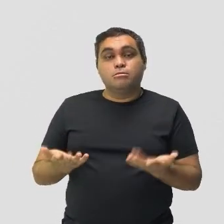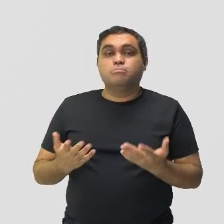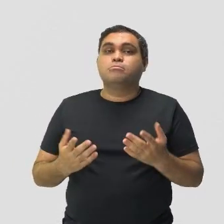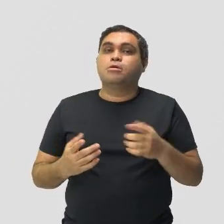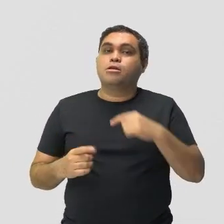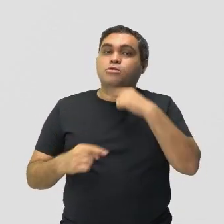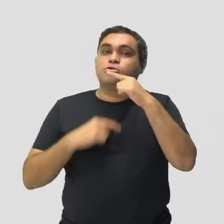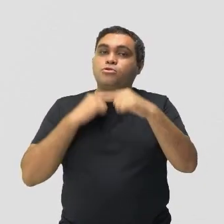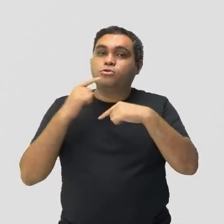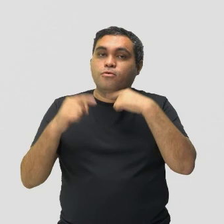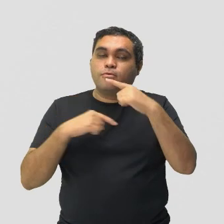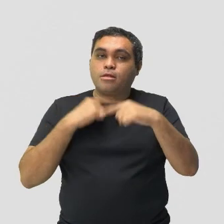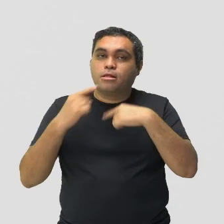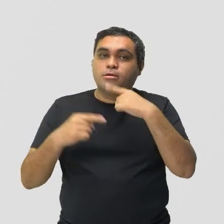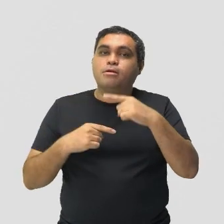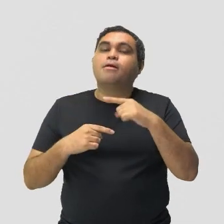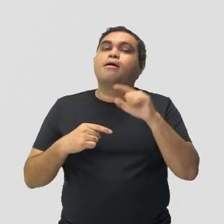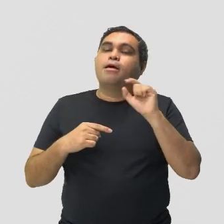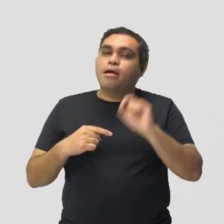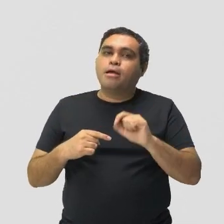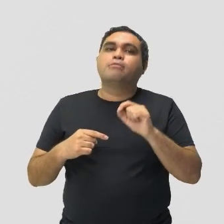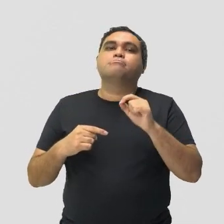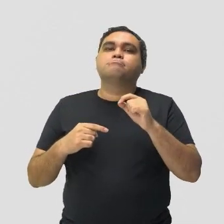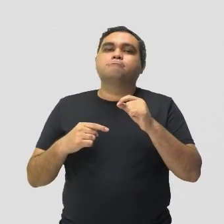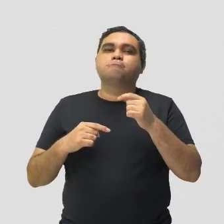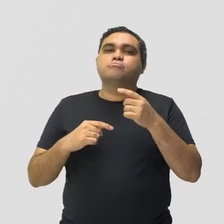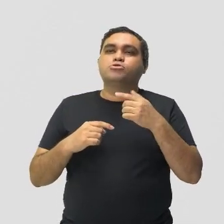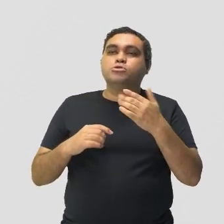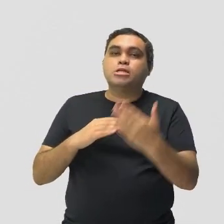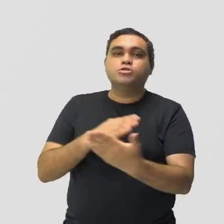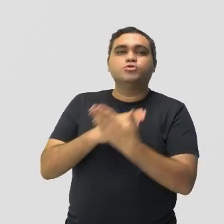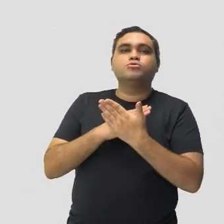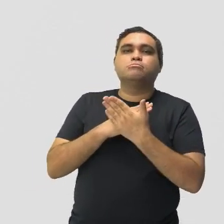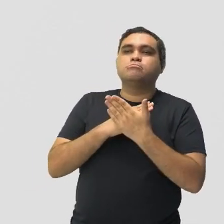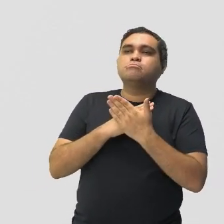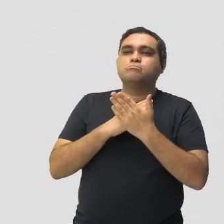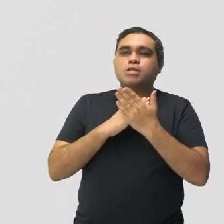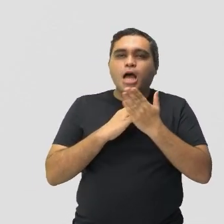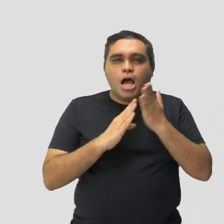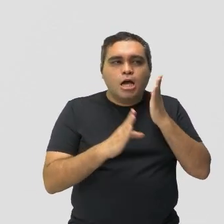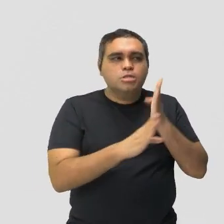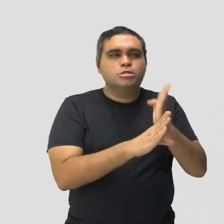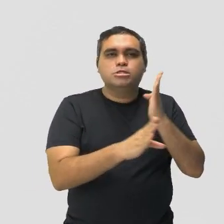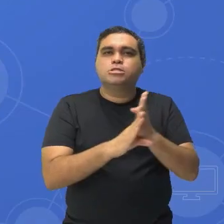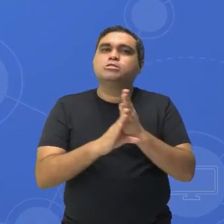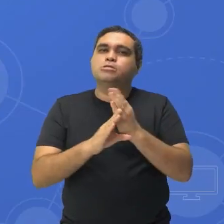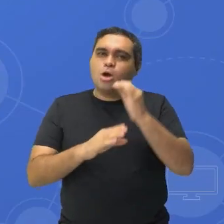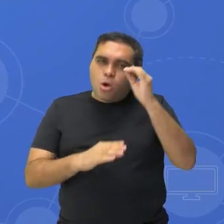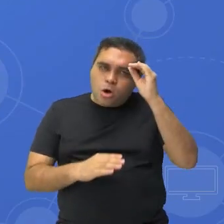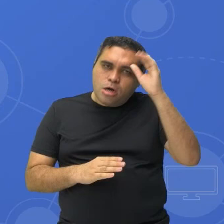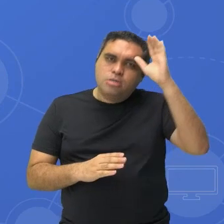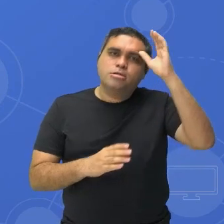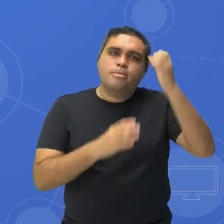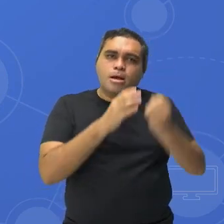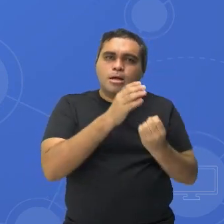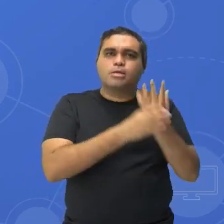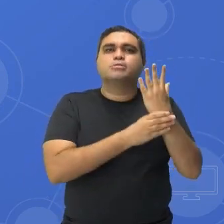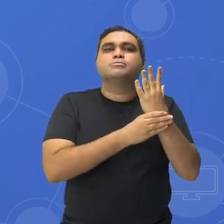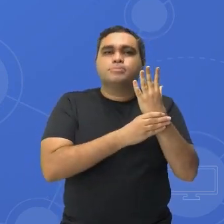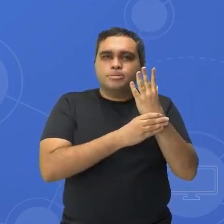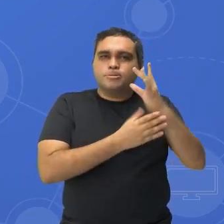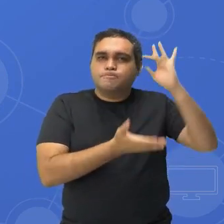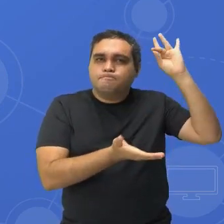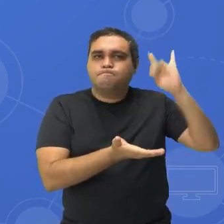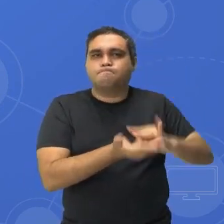como a busca de algo que vai nos ajudar a produzir um conhecimento mais próximo possível